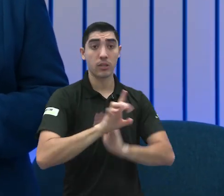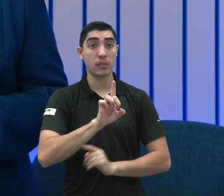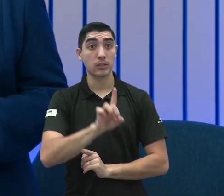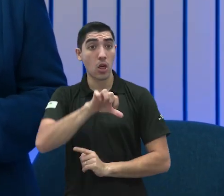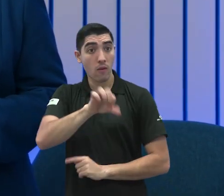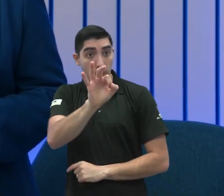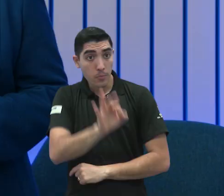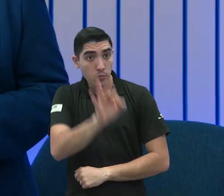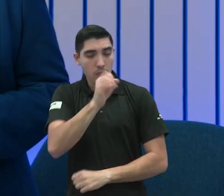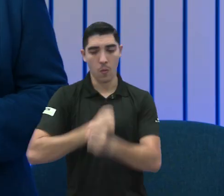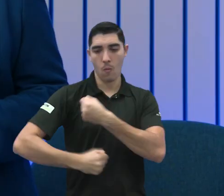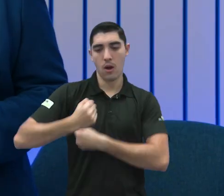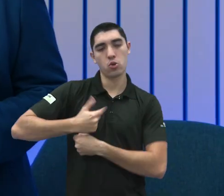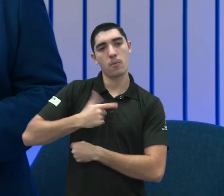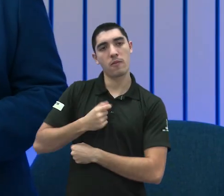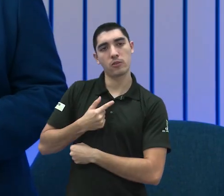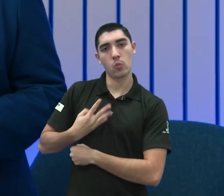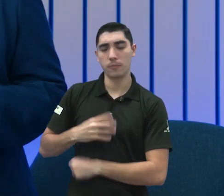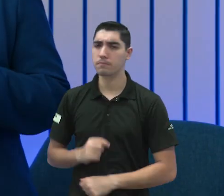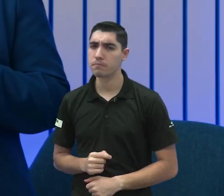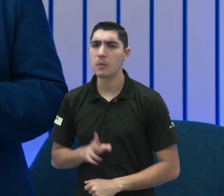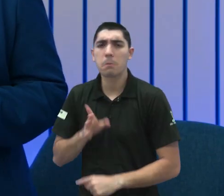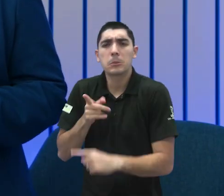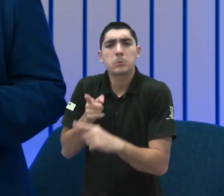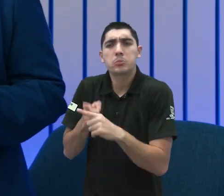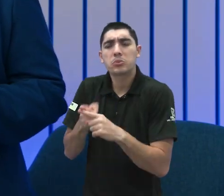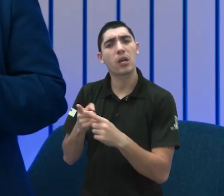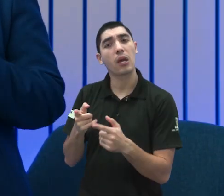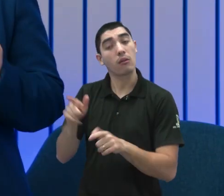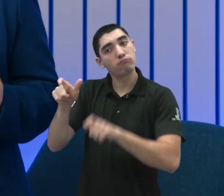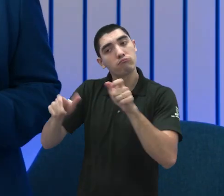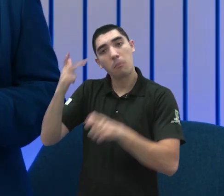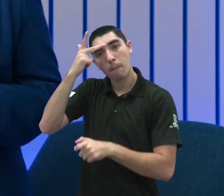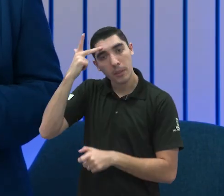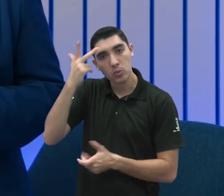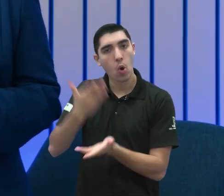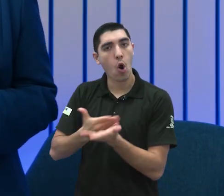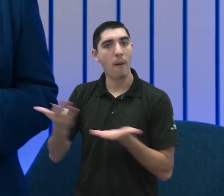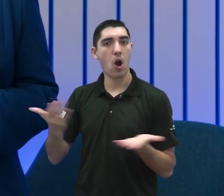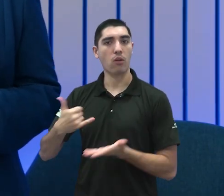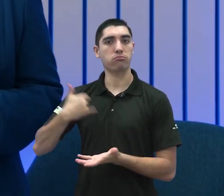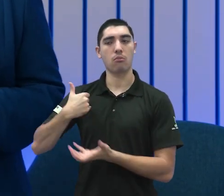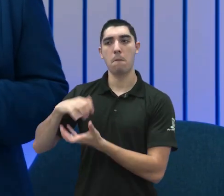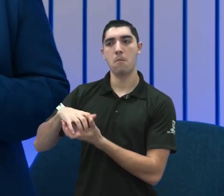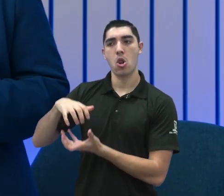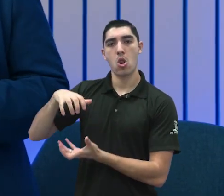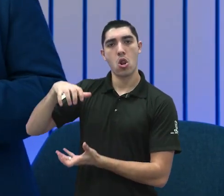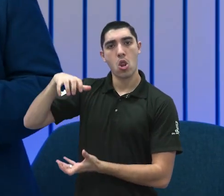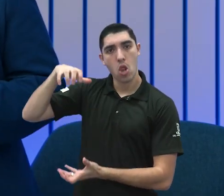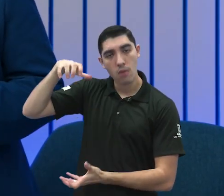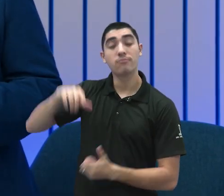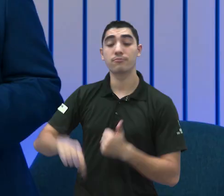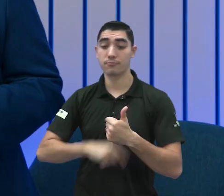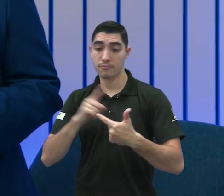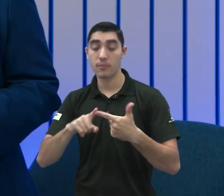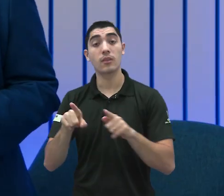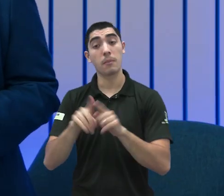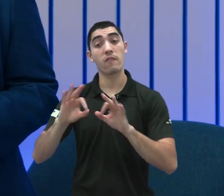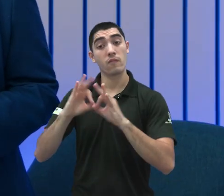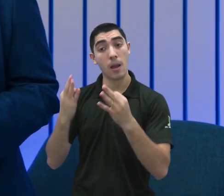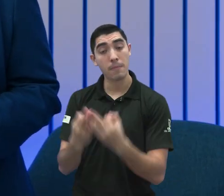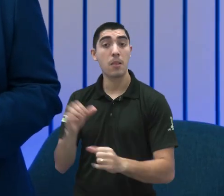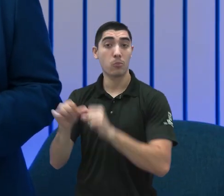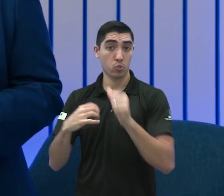em 2024. A justificativa para esse aumento está no envelhecimento da população, nas mudanças dos padrões familiares